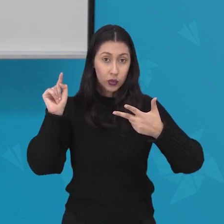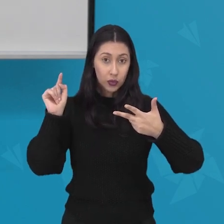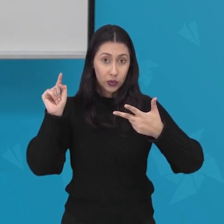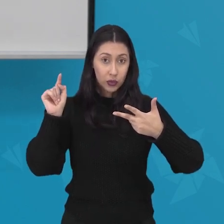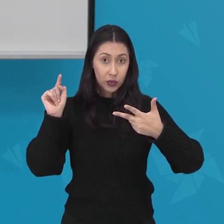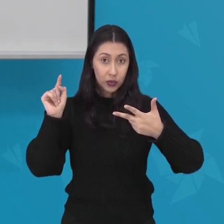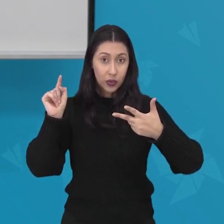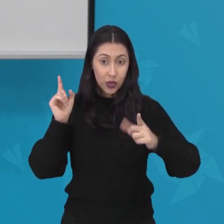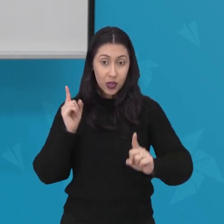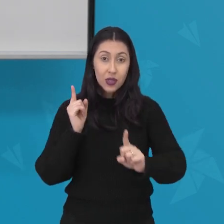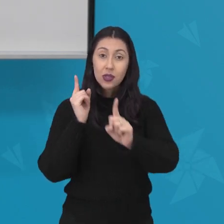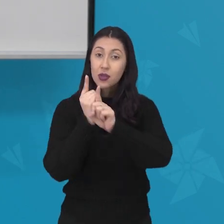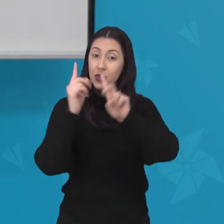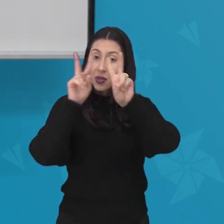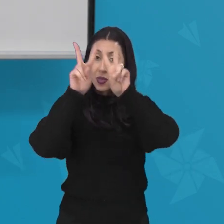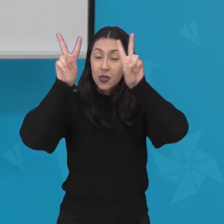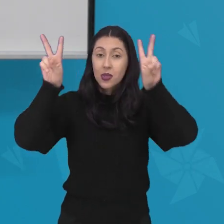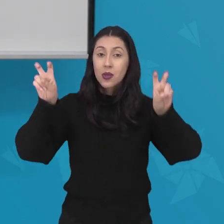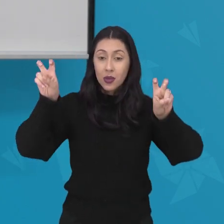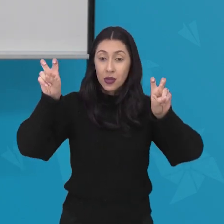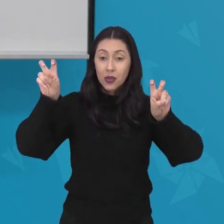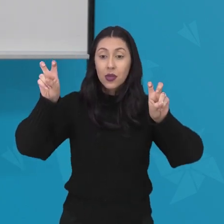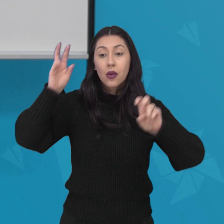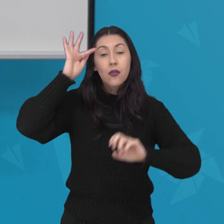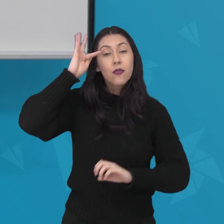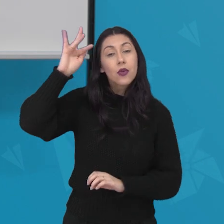desse nosso primeiro encontro a respeito da